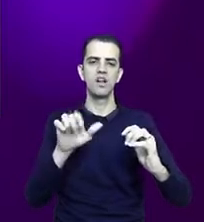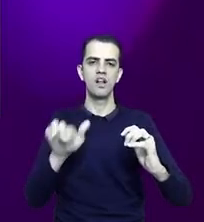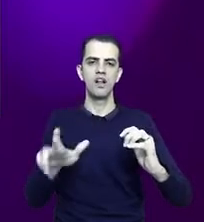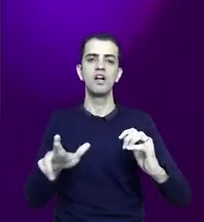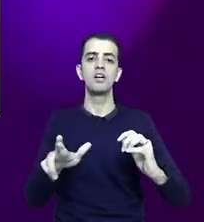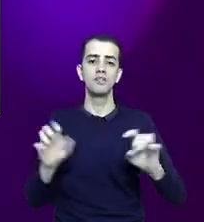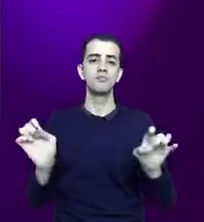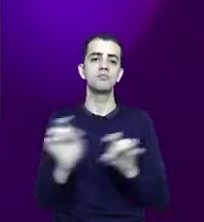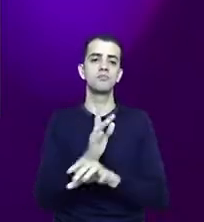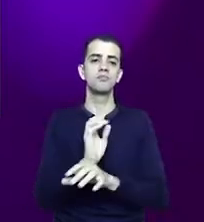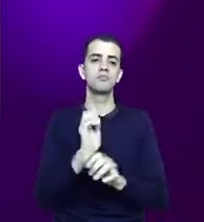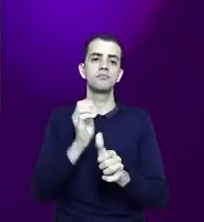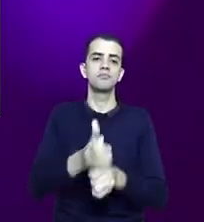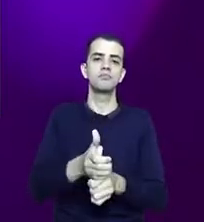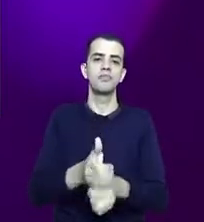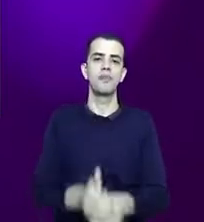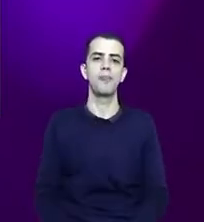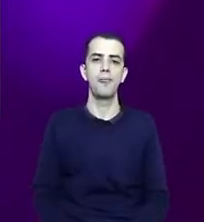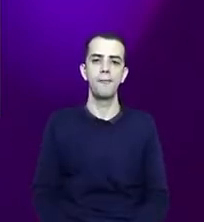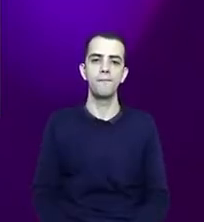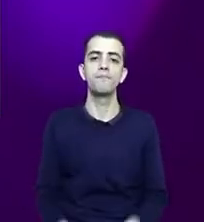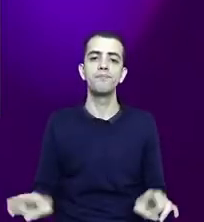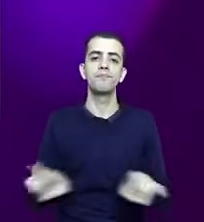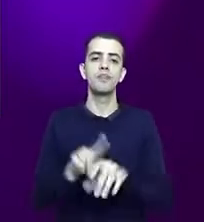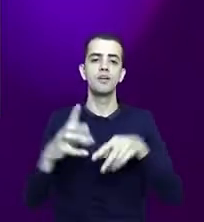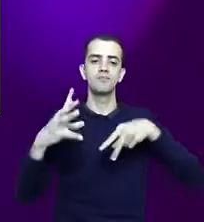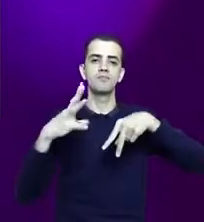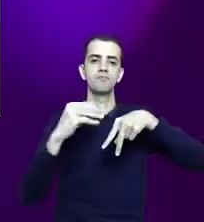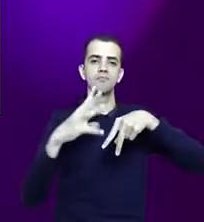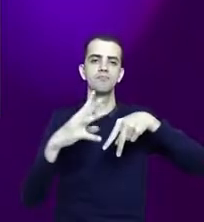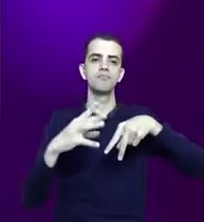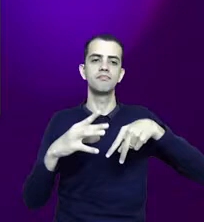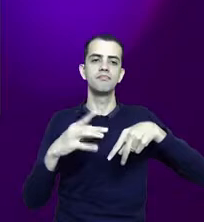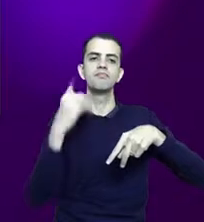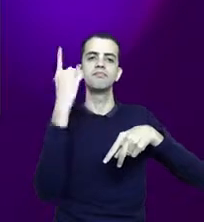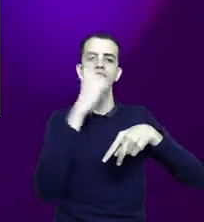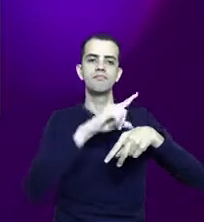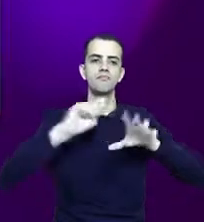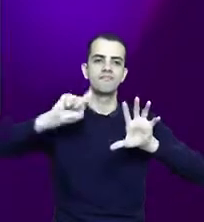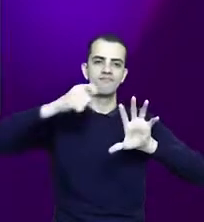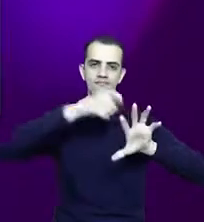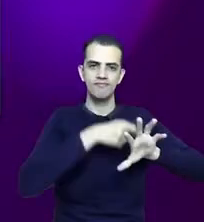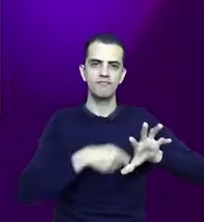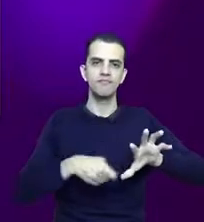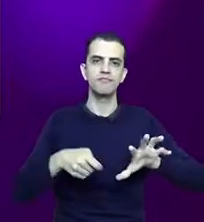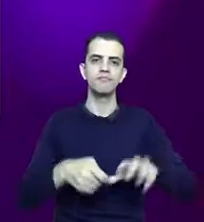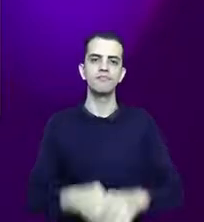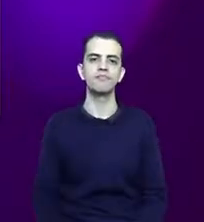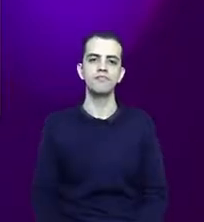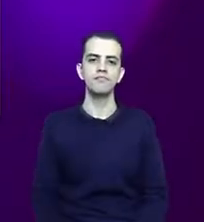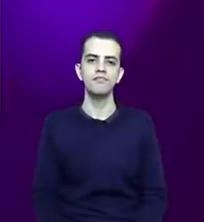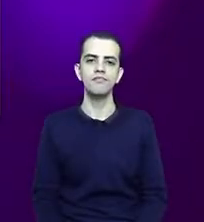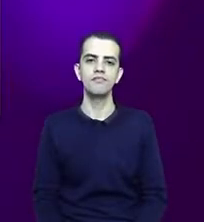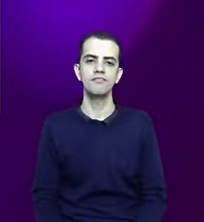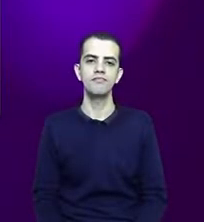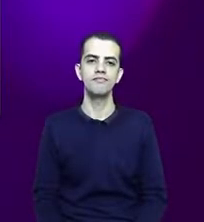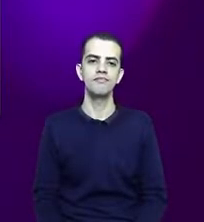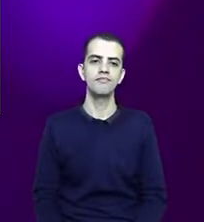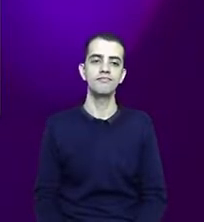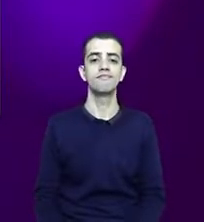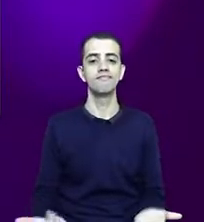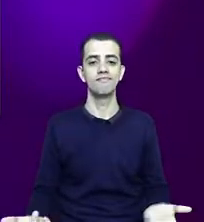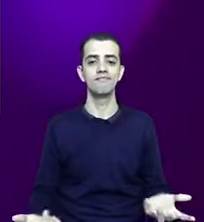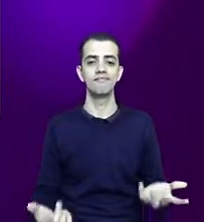né? E aqui vocês veem, então, o raio-x da prótese em posição, né? Então, assim, nessa